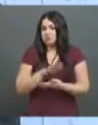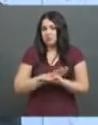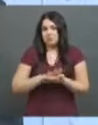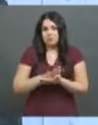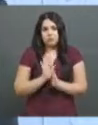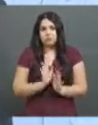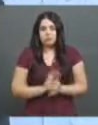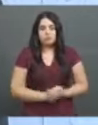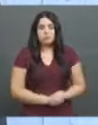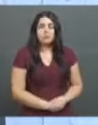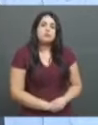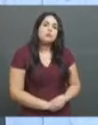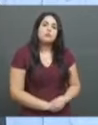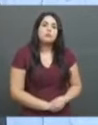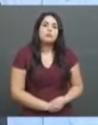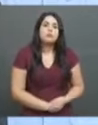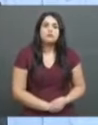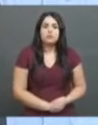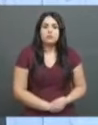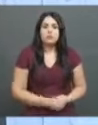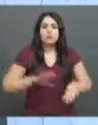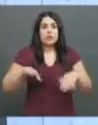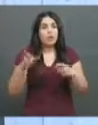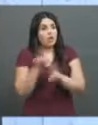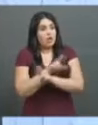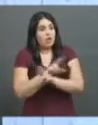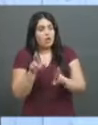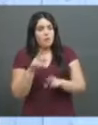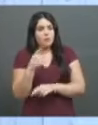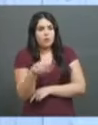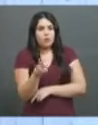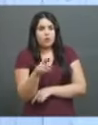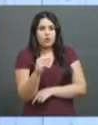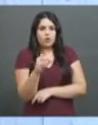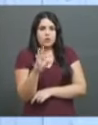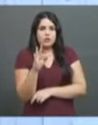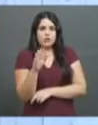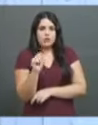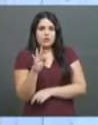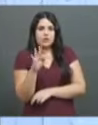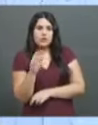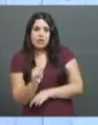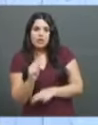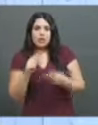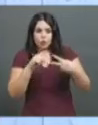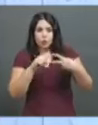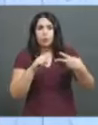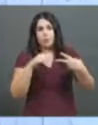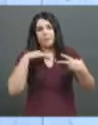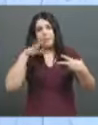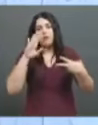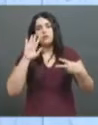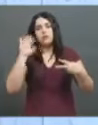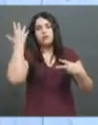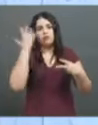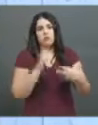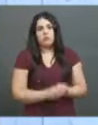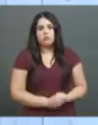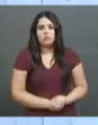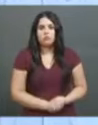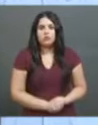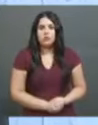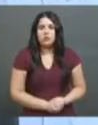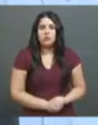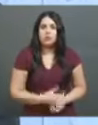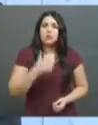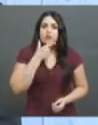importantes. Então, com relação à próstata, são os dois problemas mais comuns que levam o